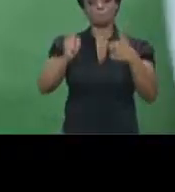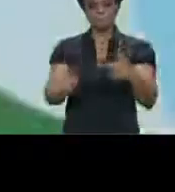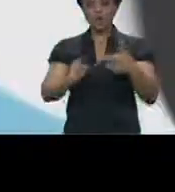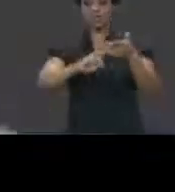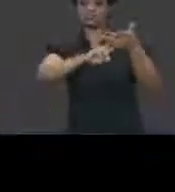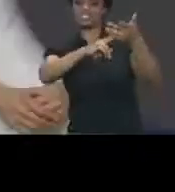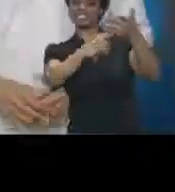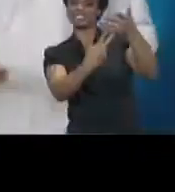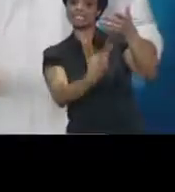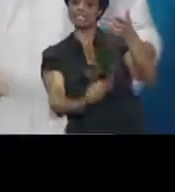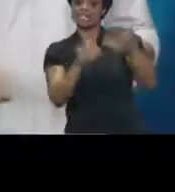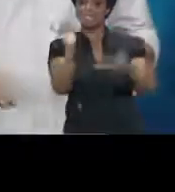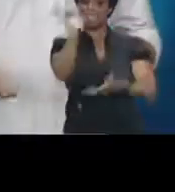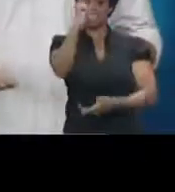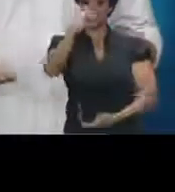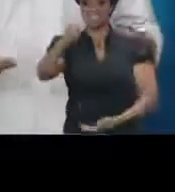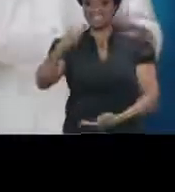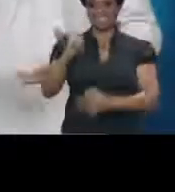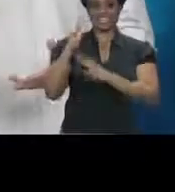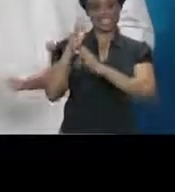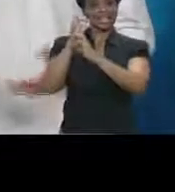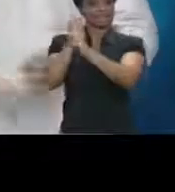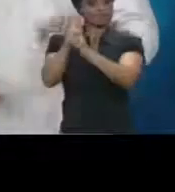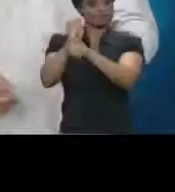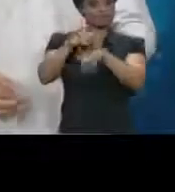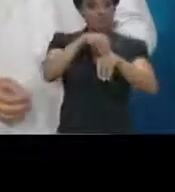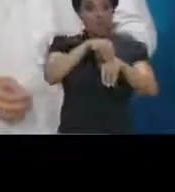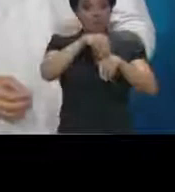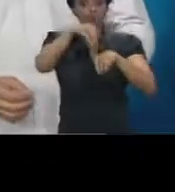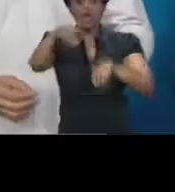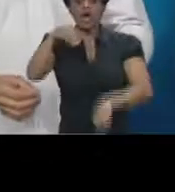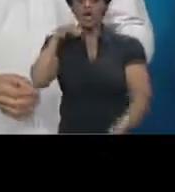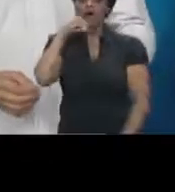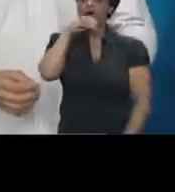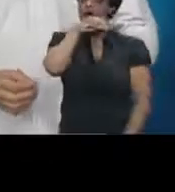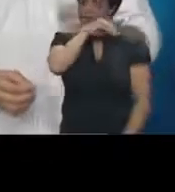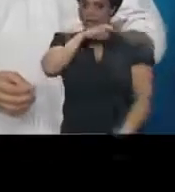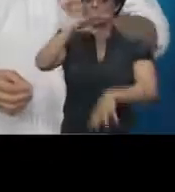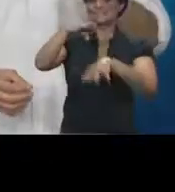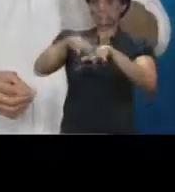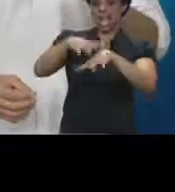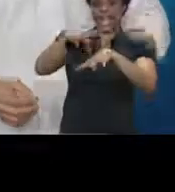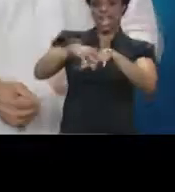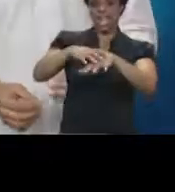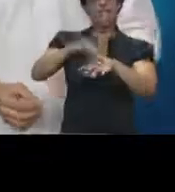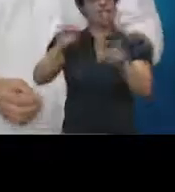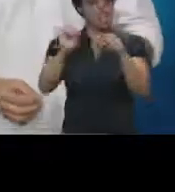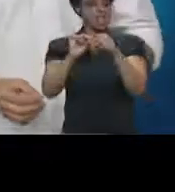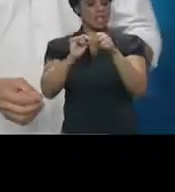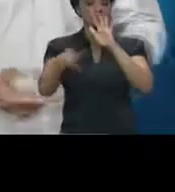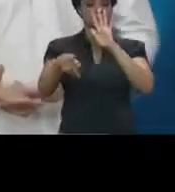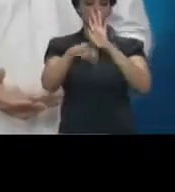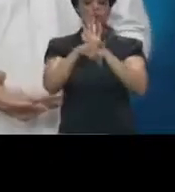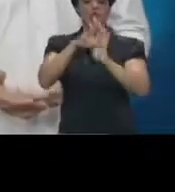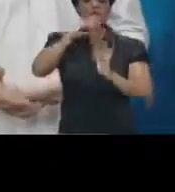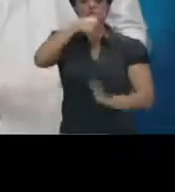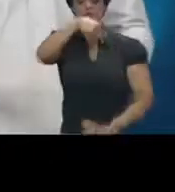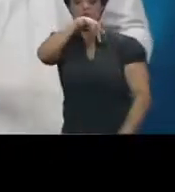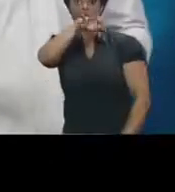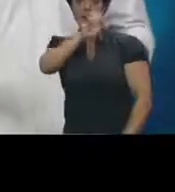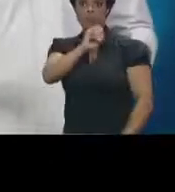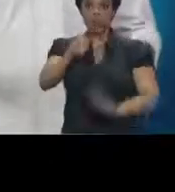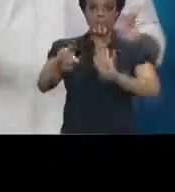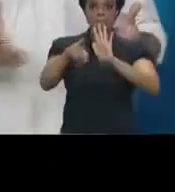da função. Em cálculos de condução de calor, a modelagem matemática recai em equação de derivadas